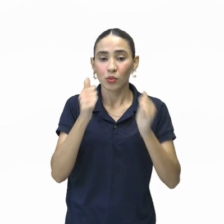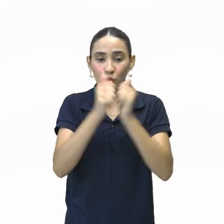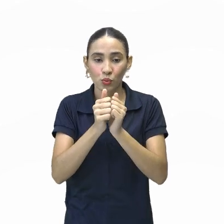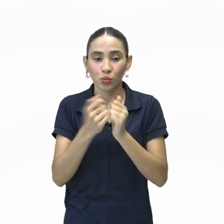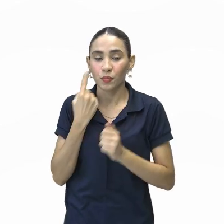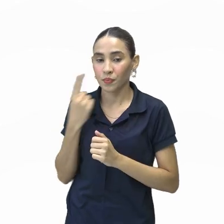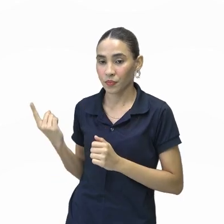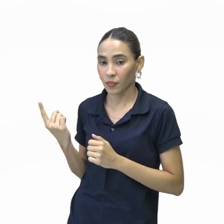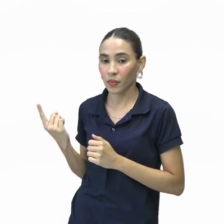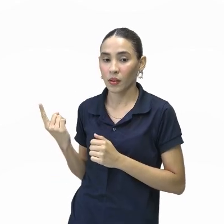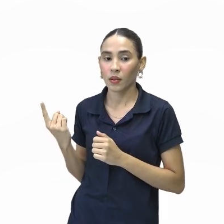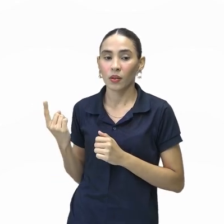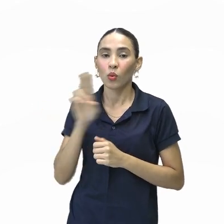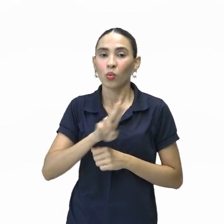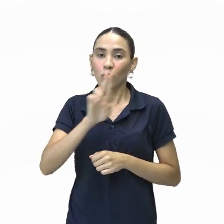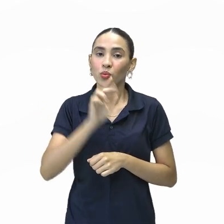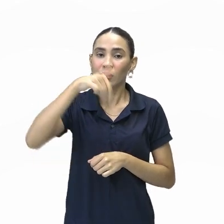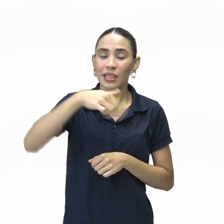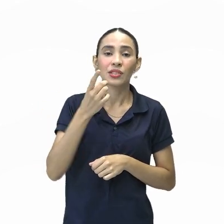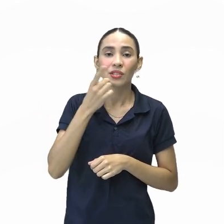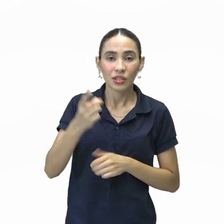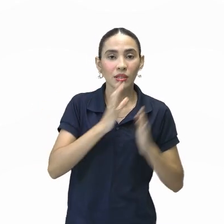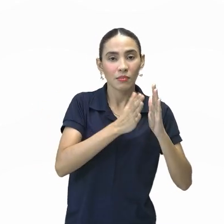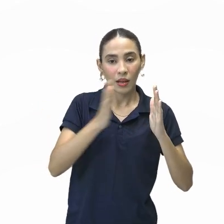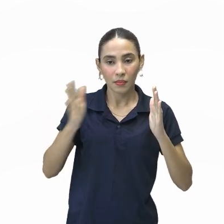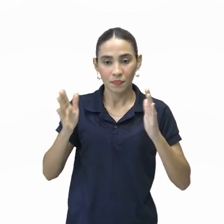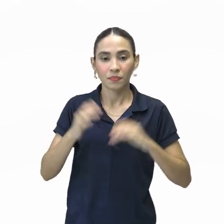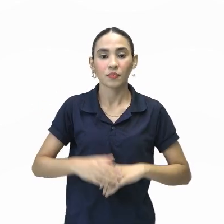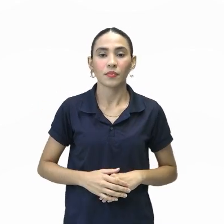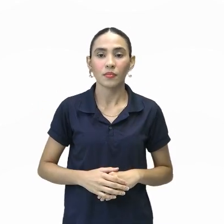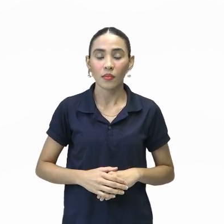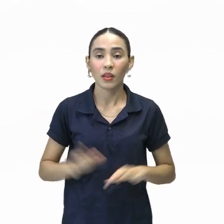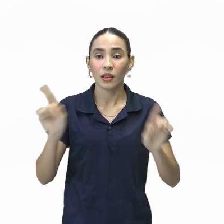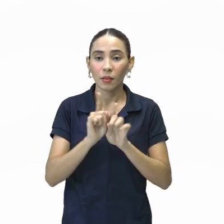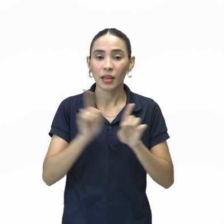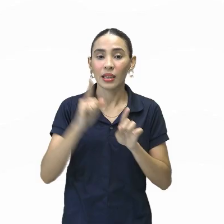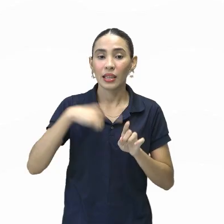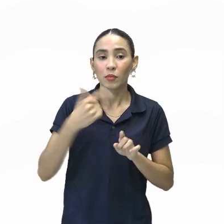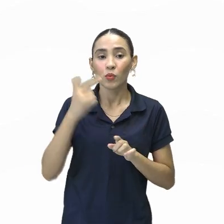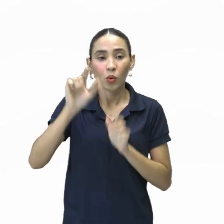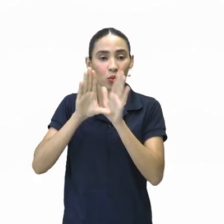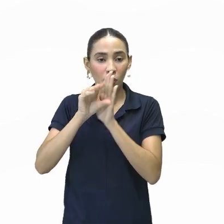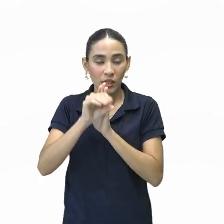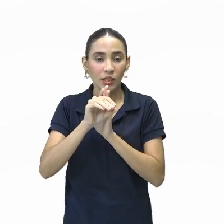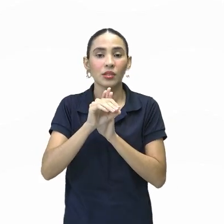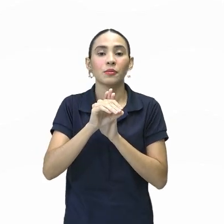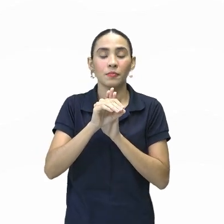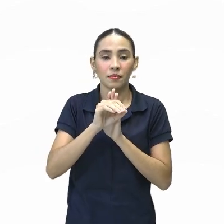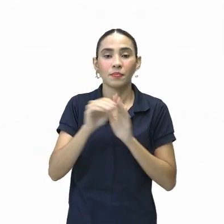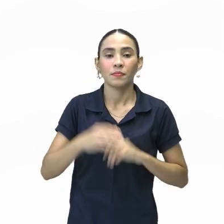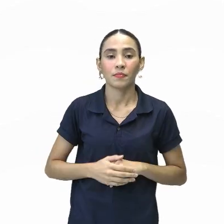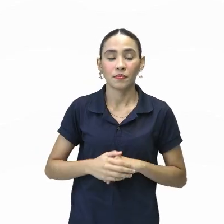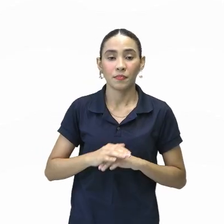doxiciclina, pelo uso de 7 dias contínuos. Também temos um outro agente bacteriano, que nós separamos